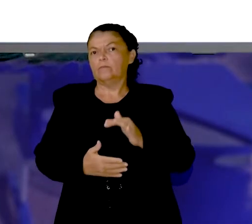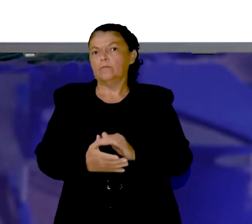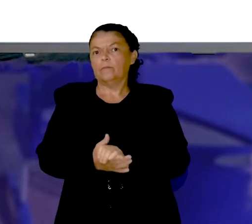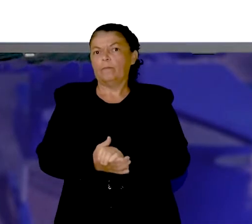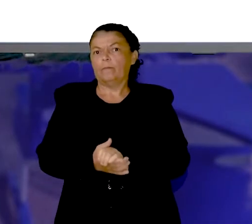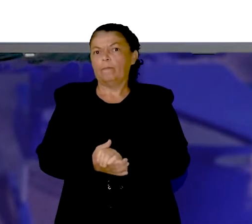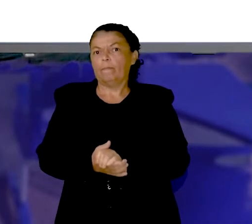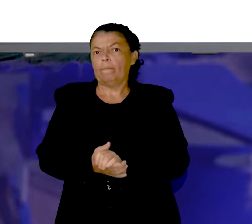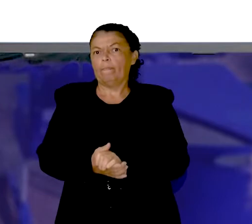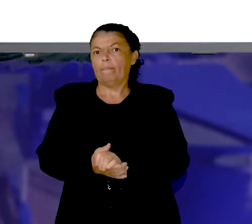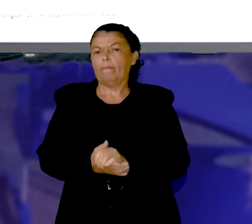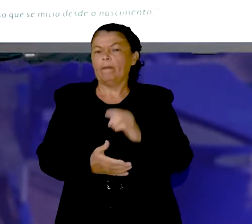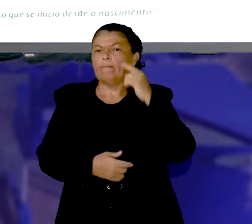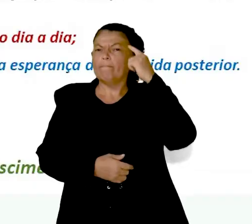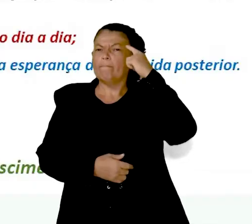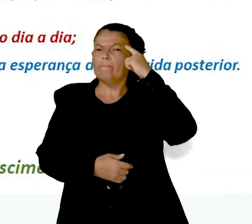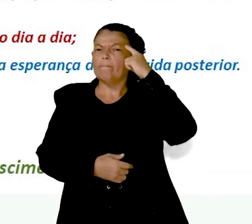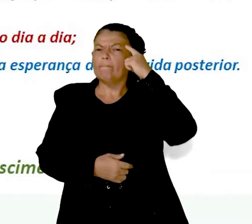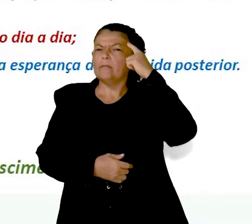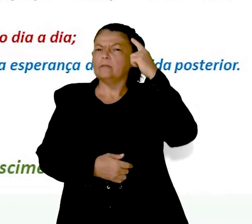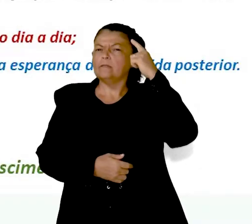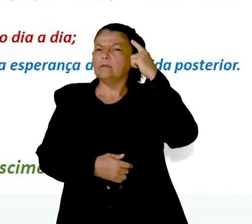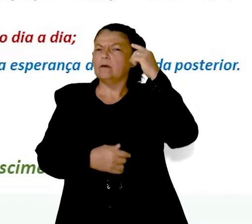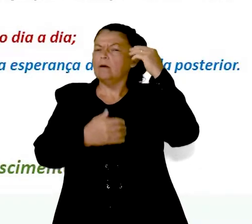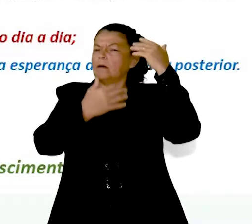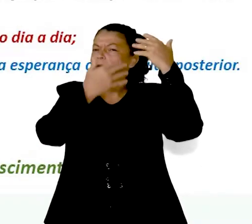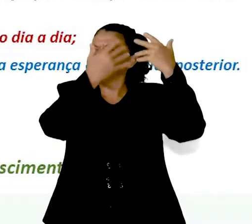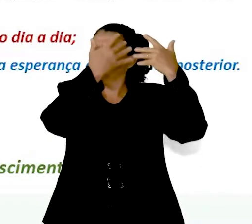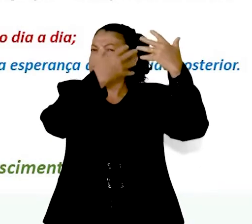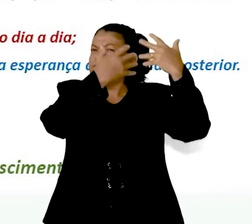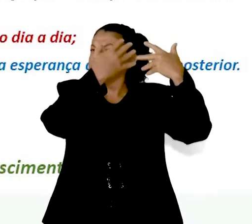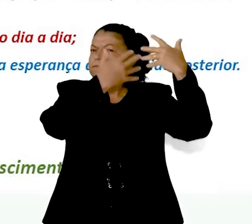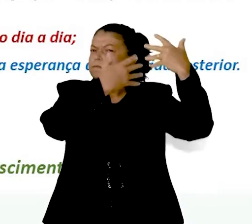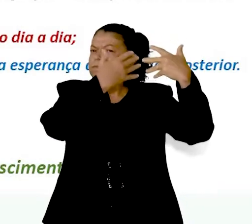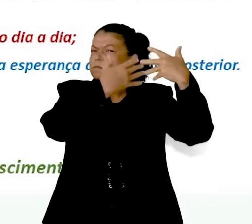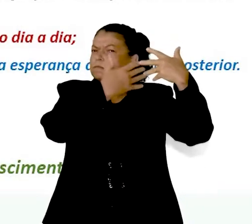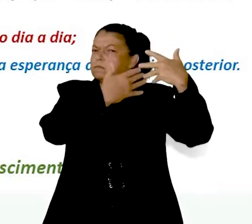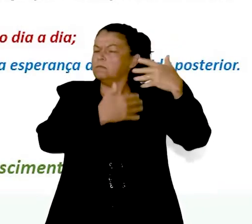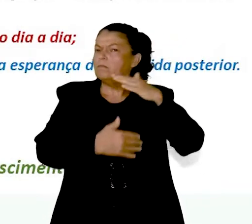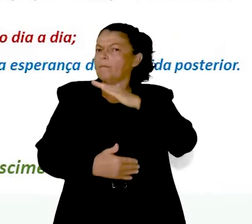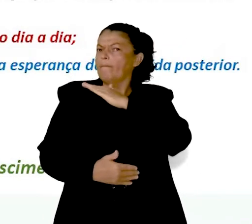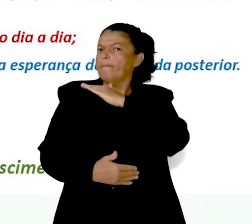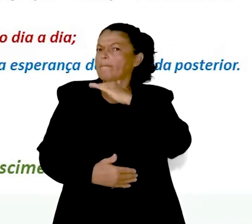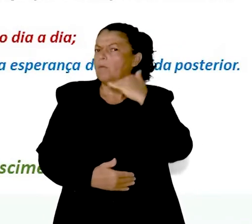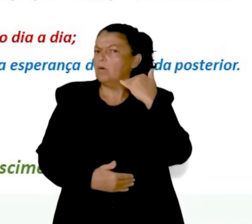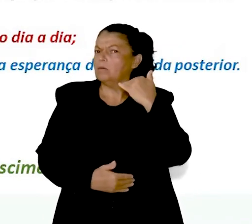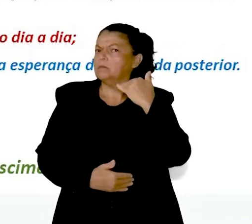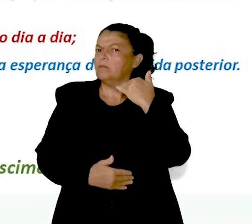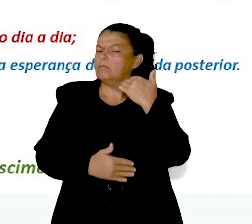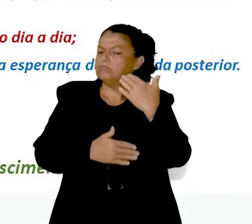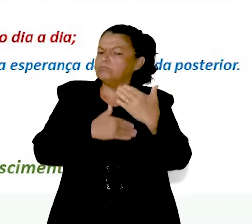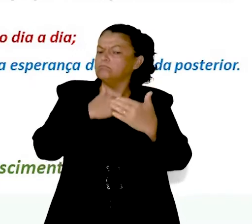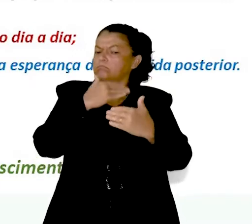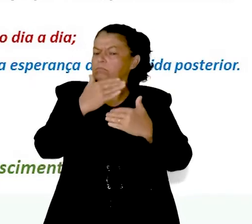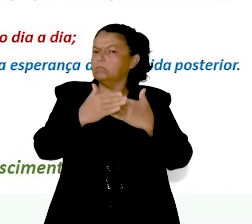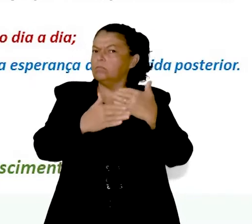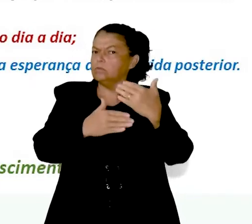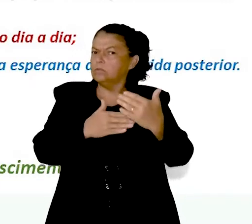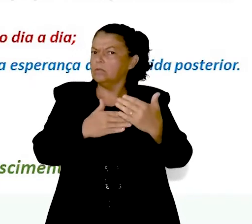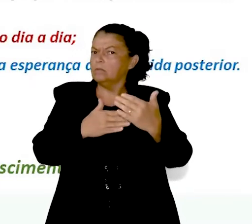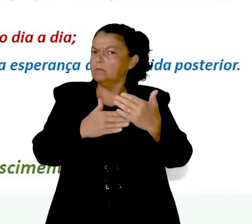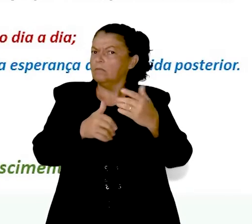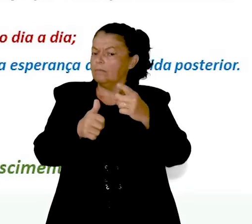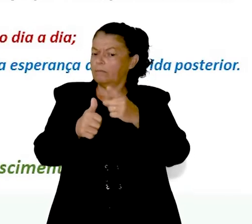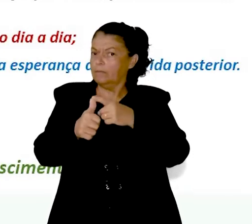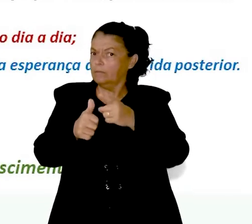E mais, pense no seguinte, que a morte é um processo que se inicia desde o